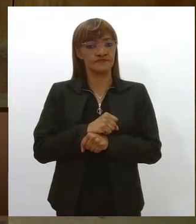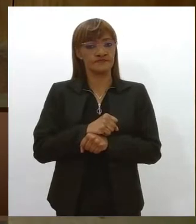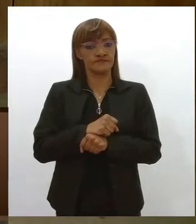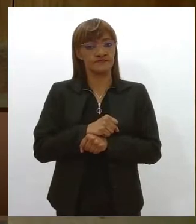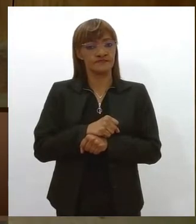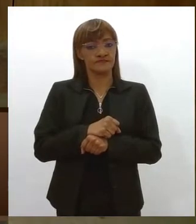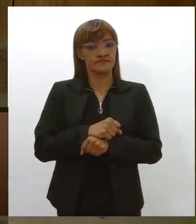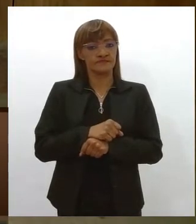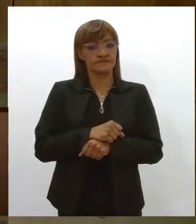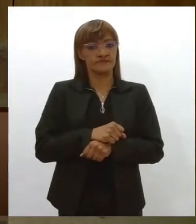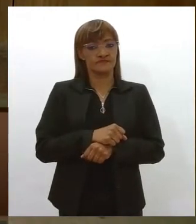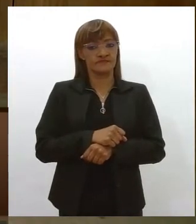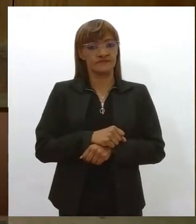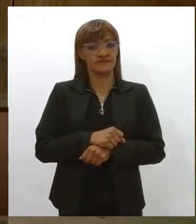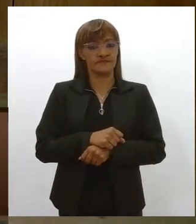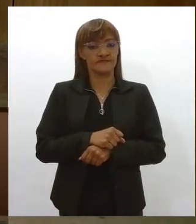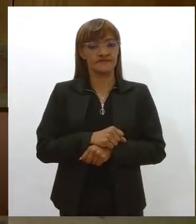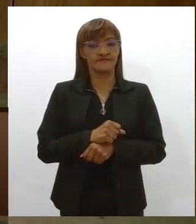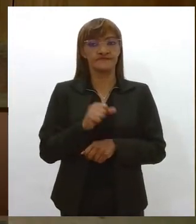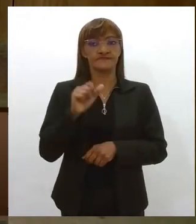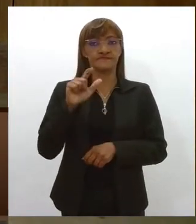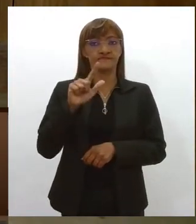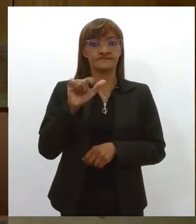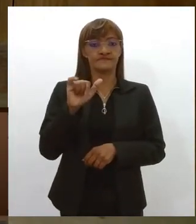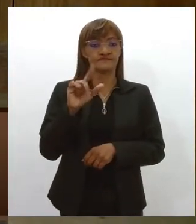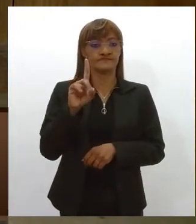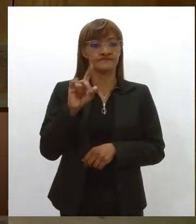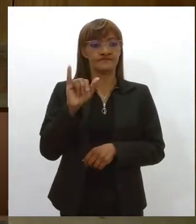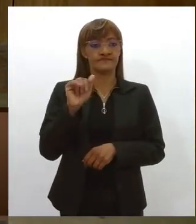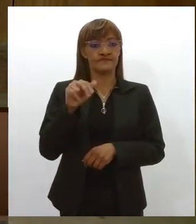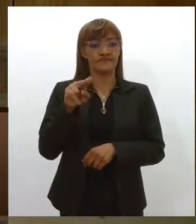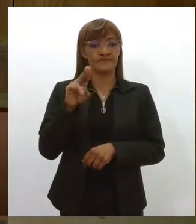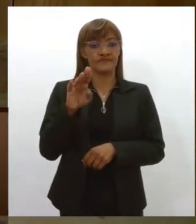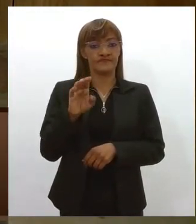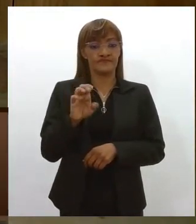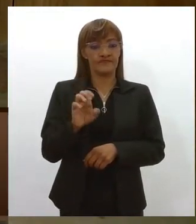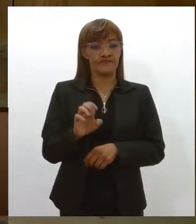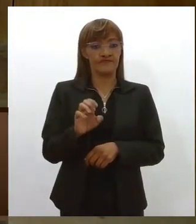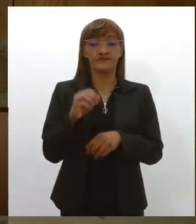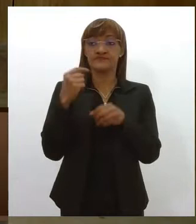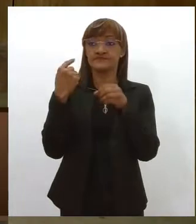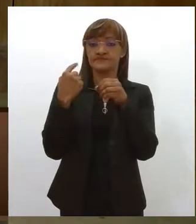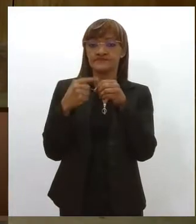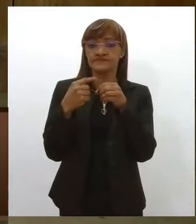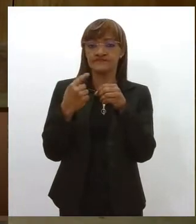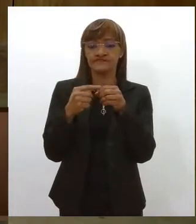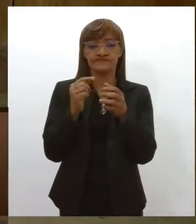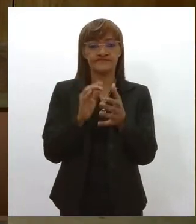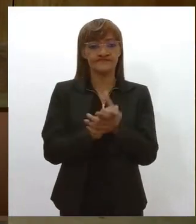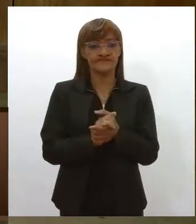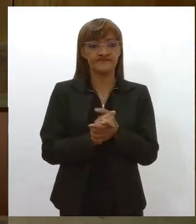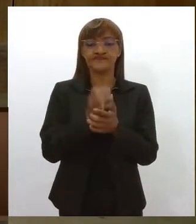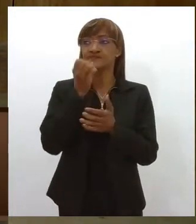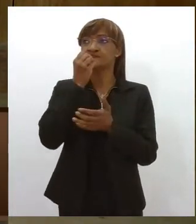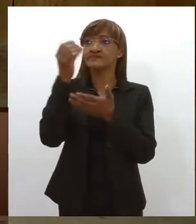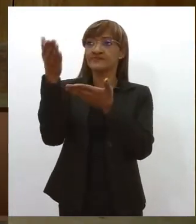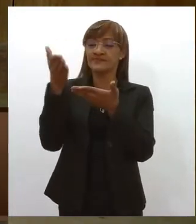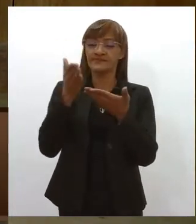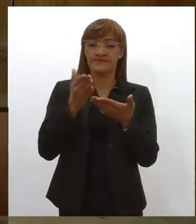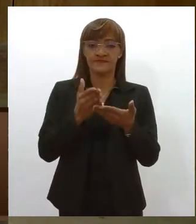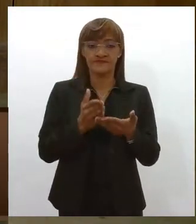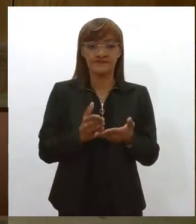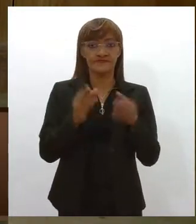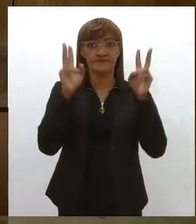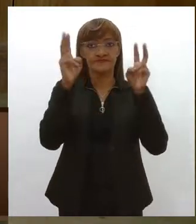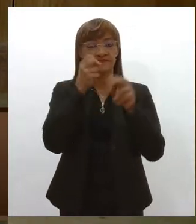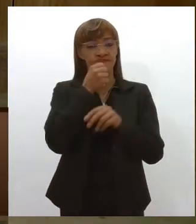Lidiane Lucena, deputada estadual, vinda lá de aqui da banda. Doutora Lidiane, muito bem-vinda ao Além da Pauta, é um prazer recebê-la aqui.